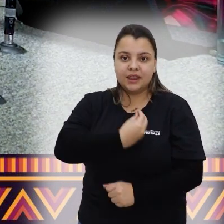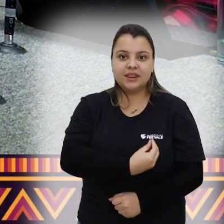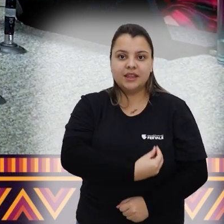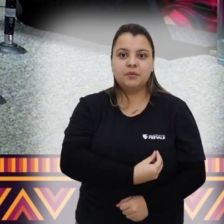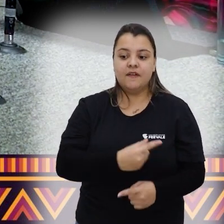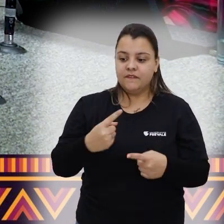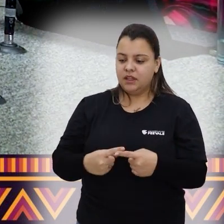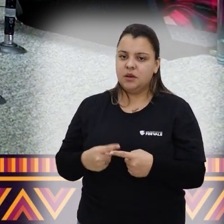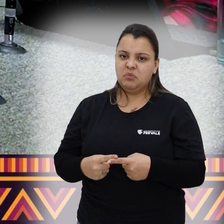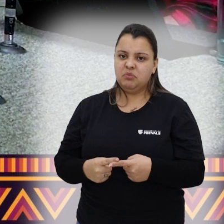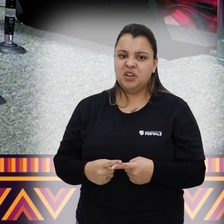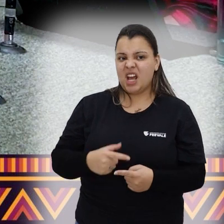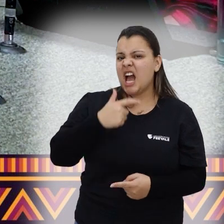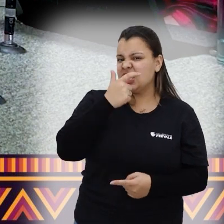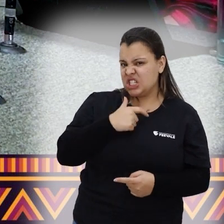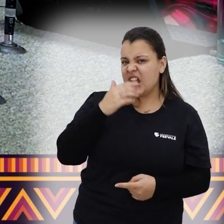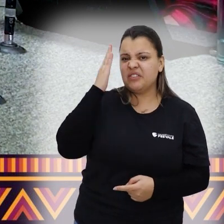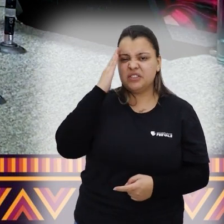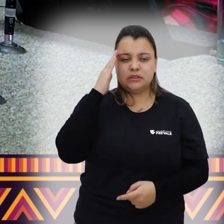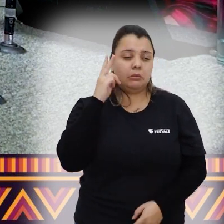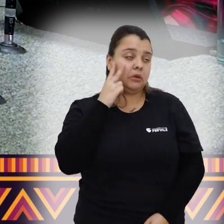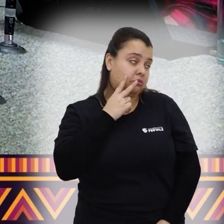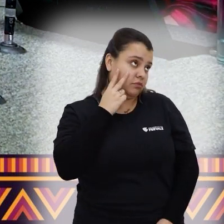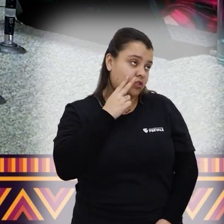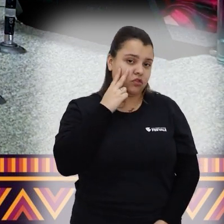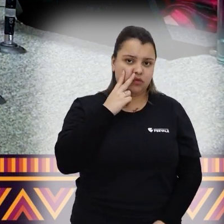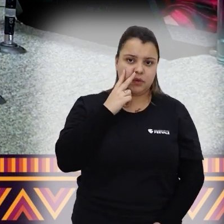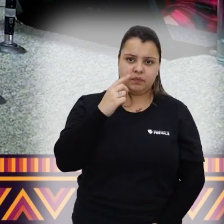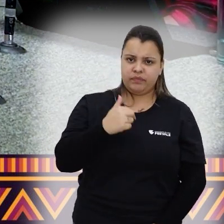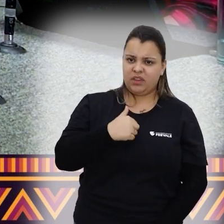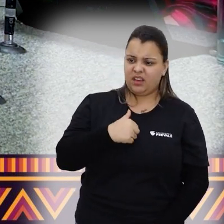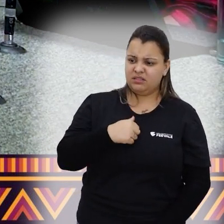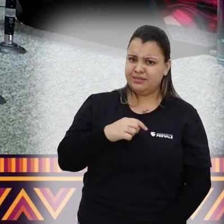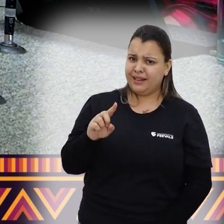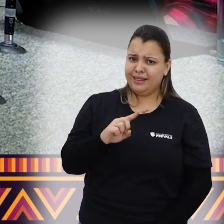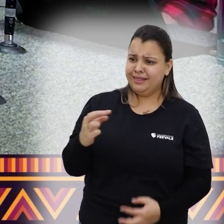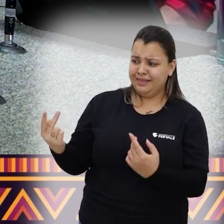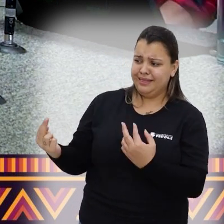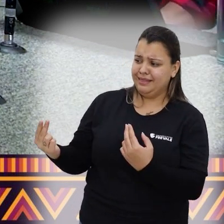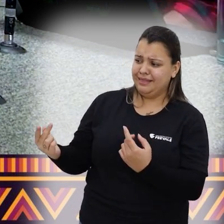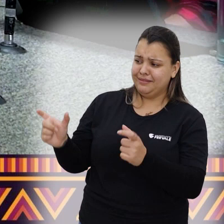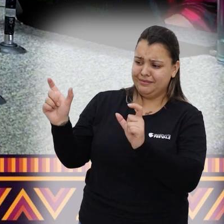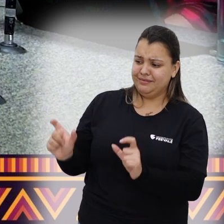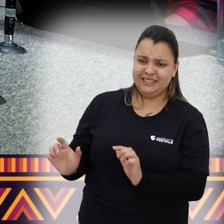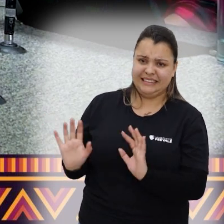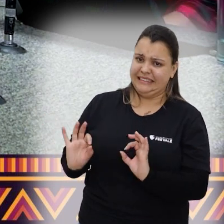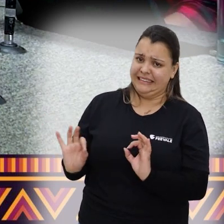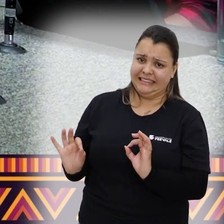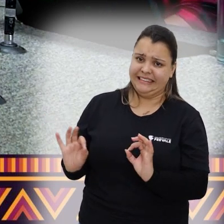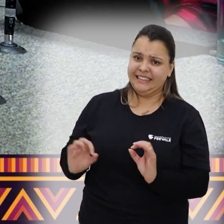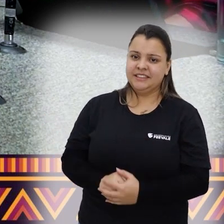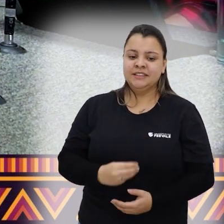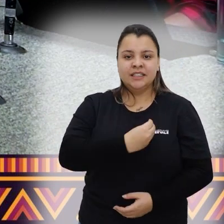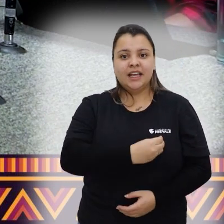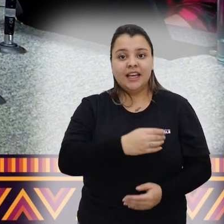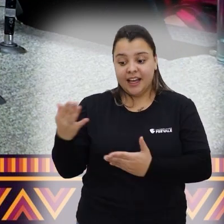de pessoas que se diziam entendedores de vinho. E nenhuma se parecia nem comigo, nem com o Edmilson. E a vida me foi me